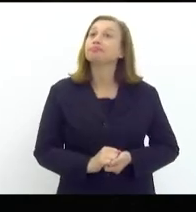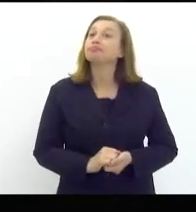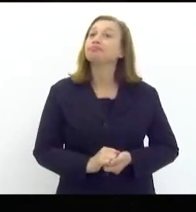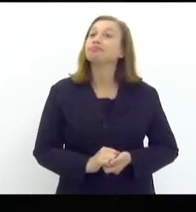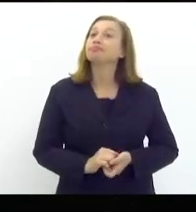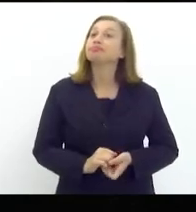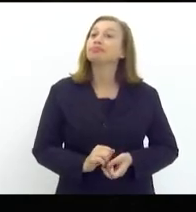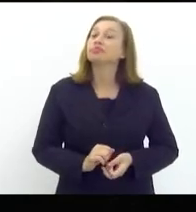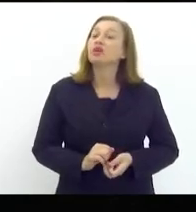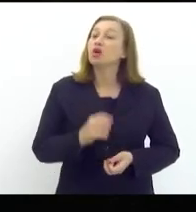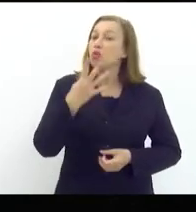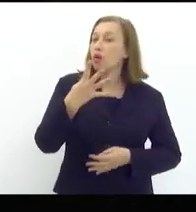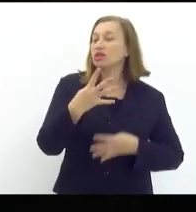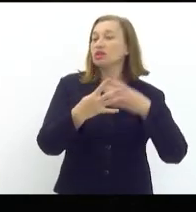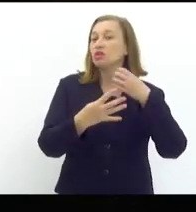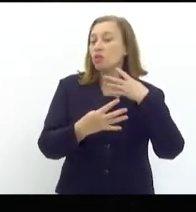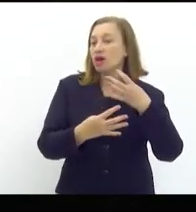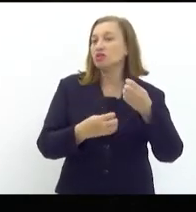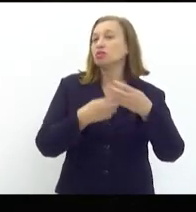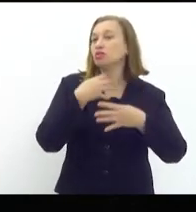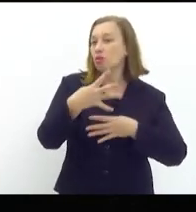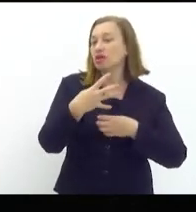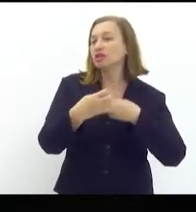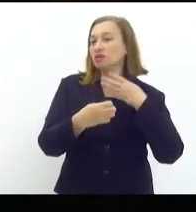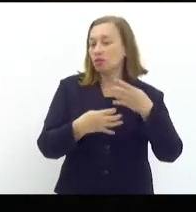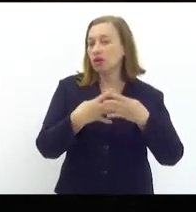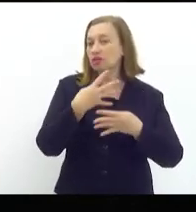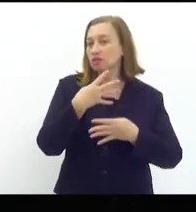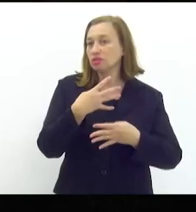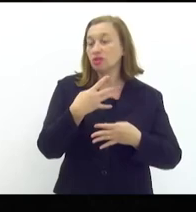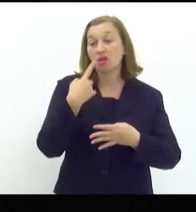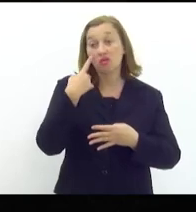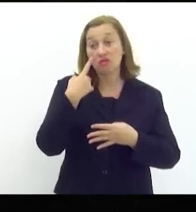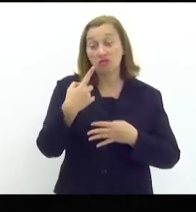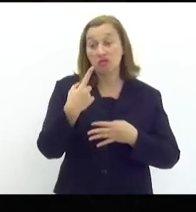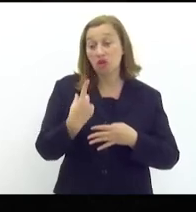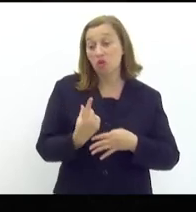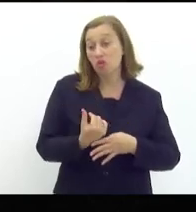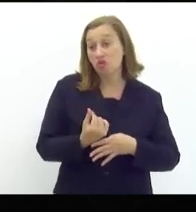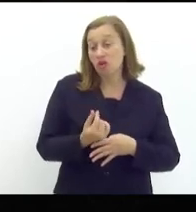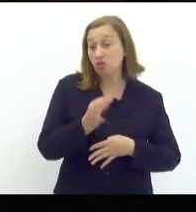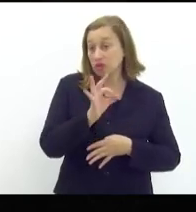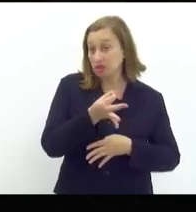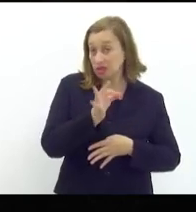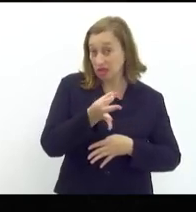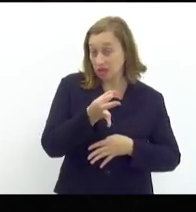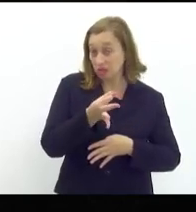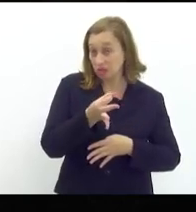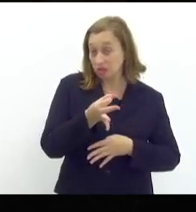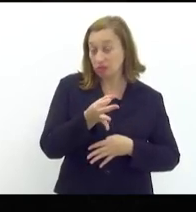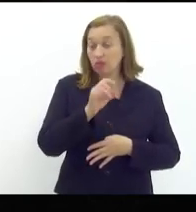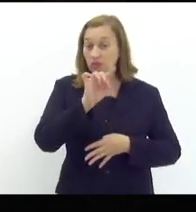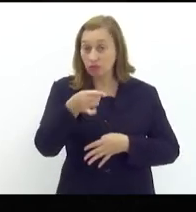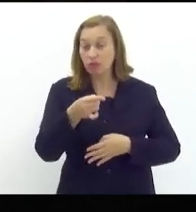de quatro em quatro anos rever o valor venal dos imóveis